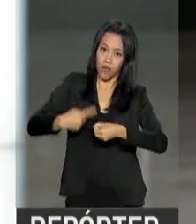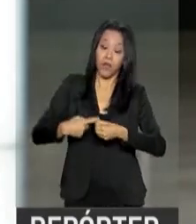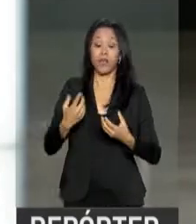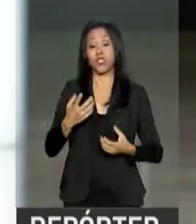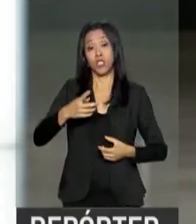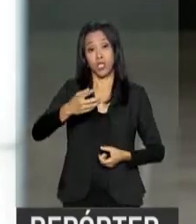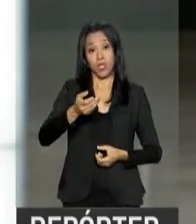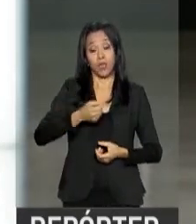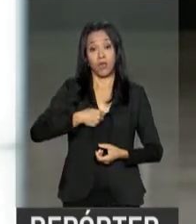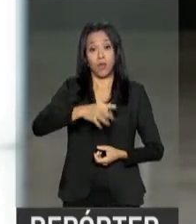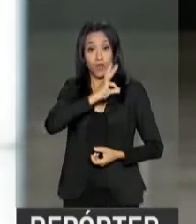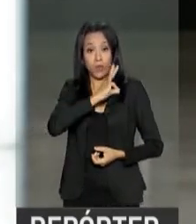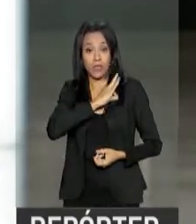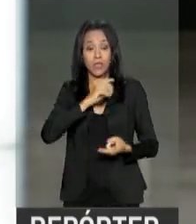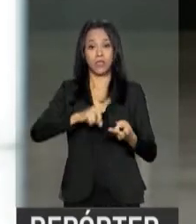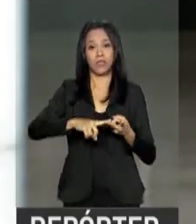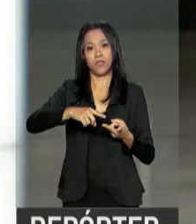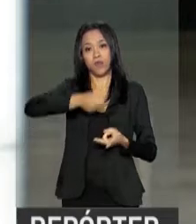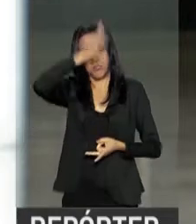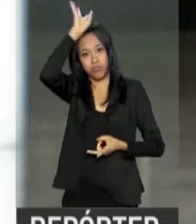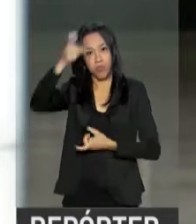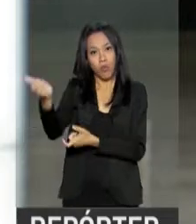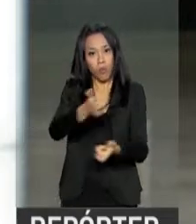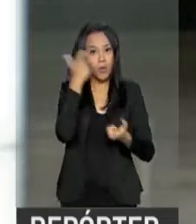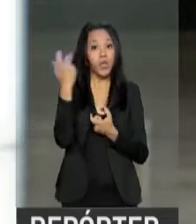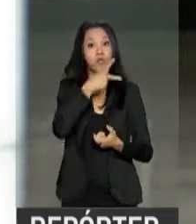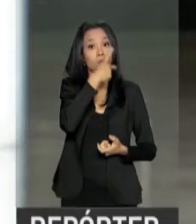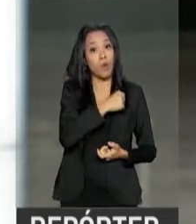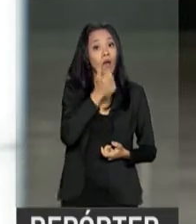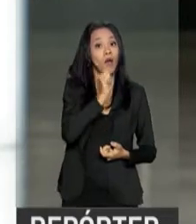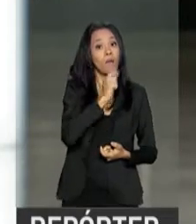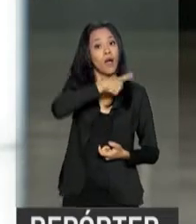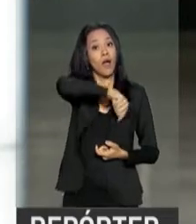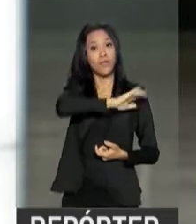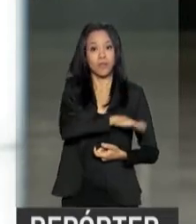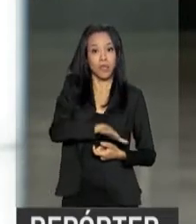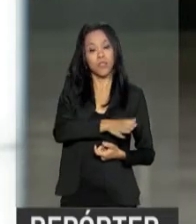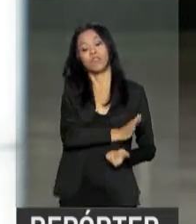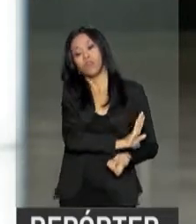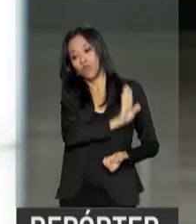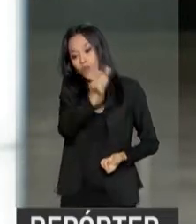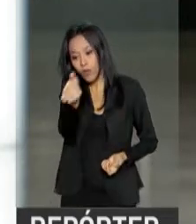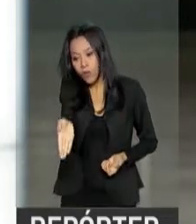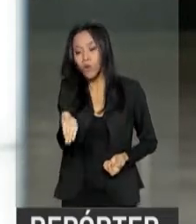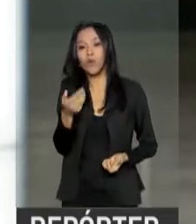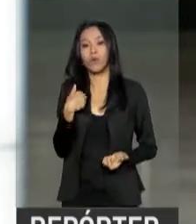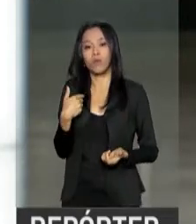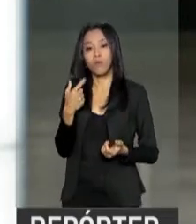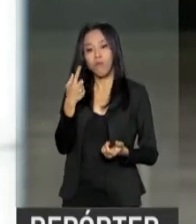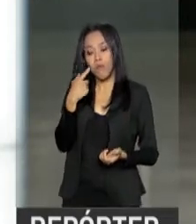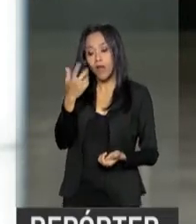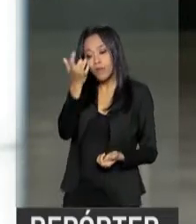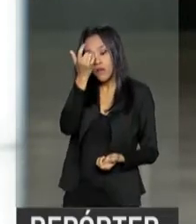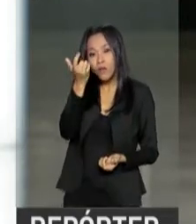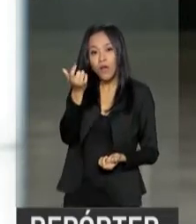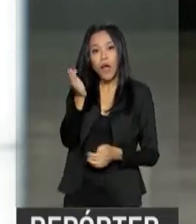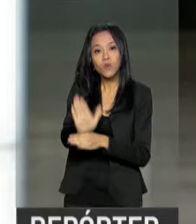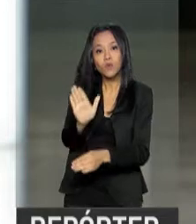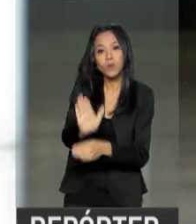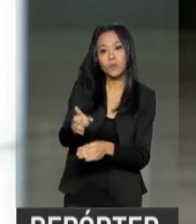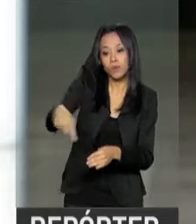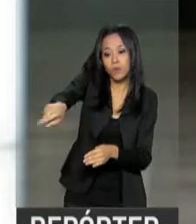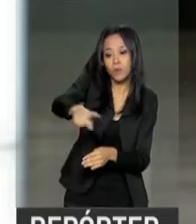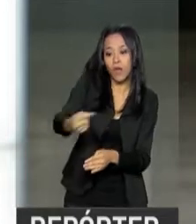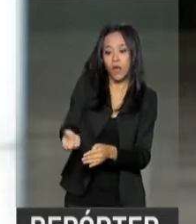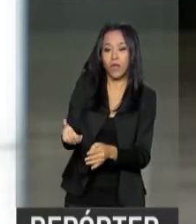corpo de bombeiros defesa civil e os pais das crianças estão no local que foi interditado para facilitar a yo